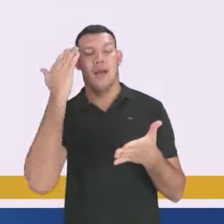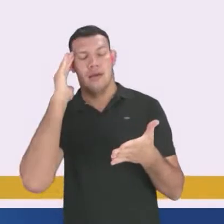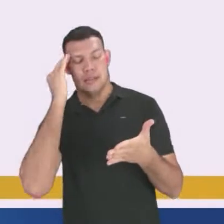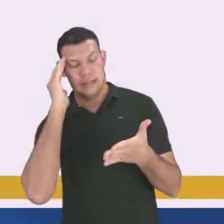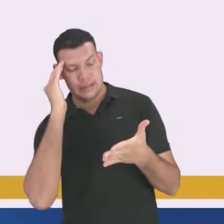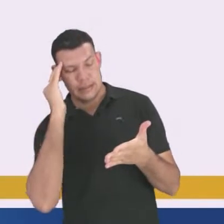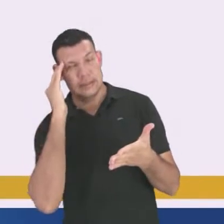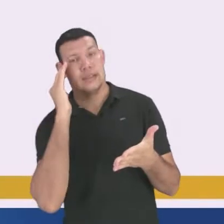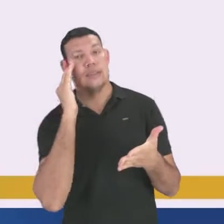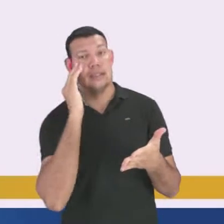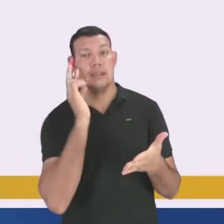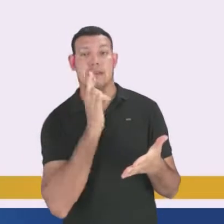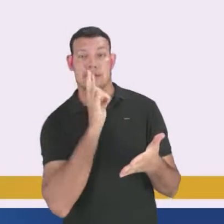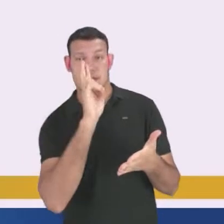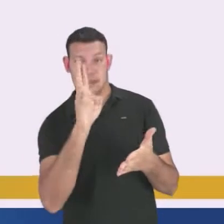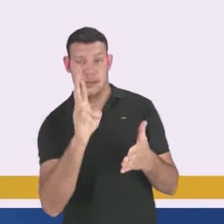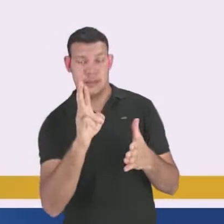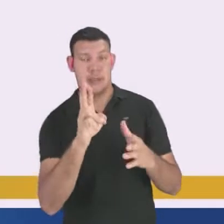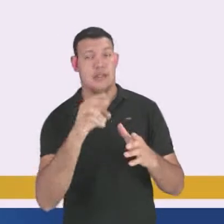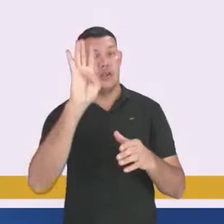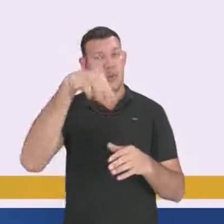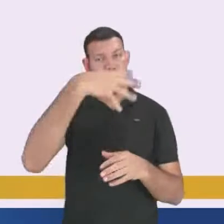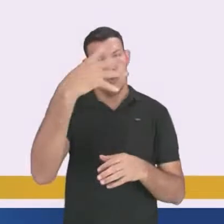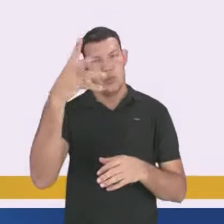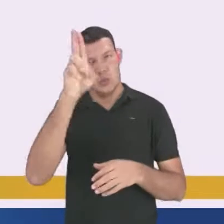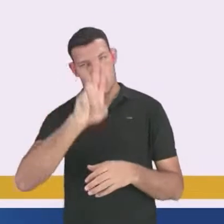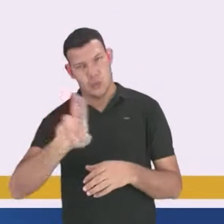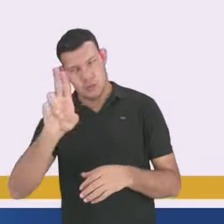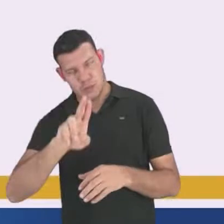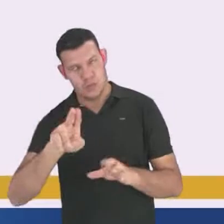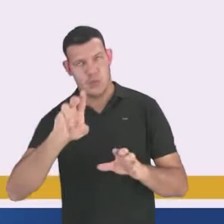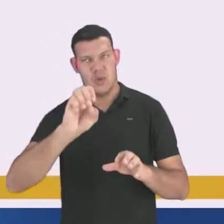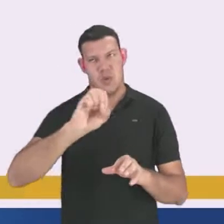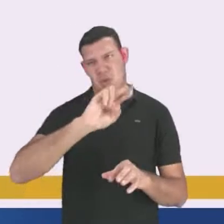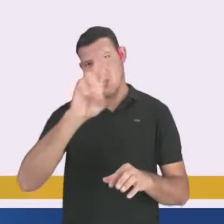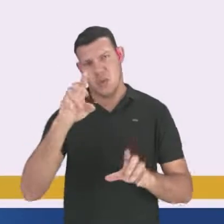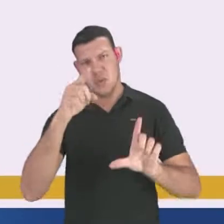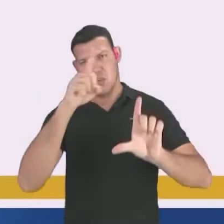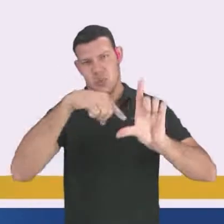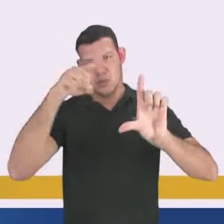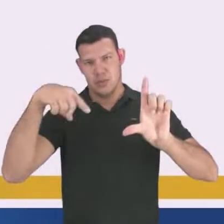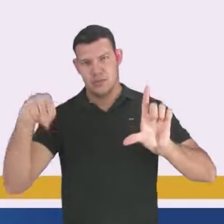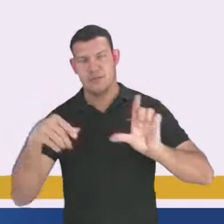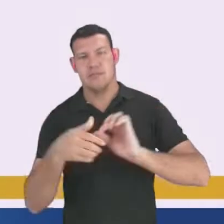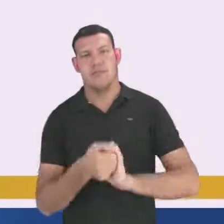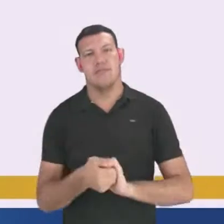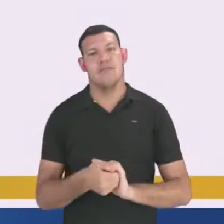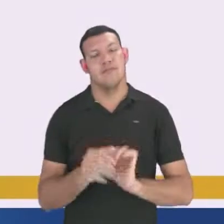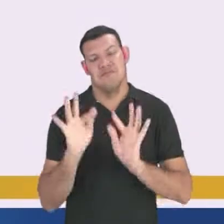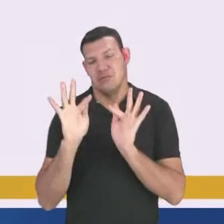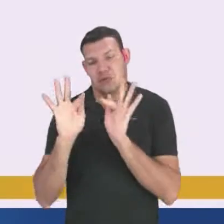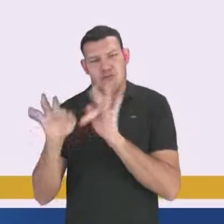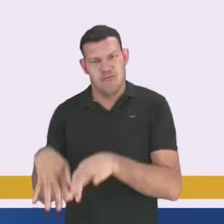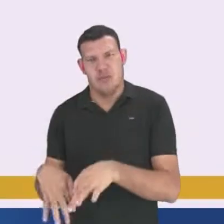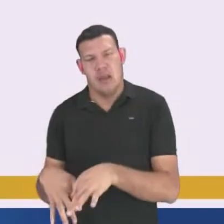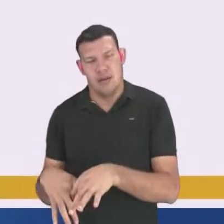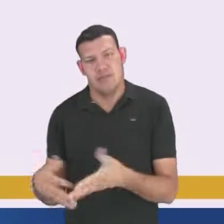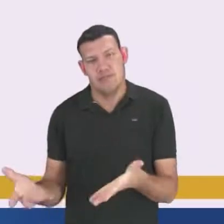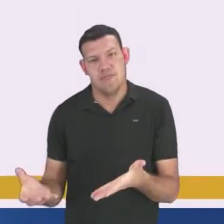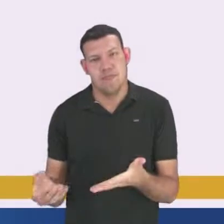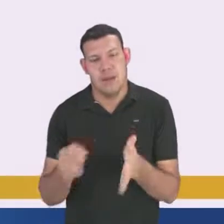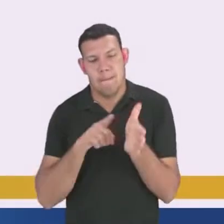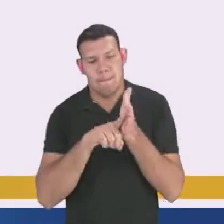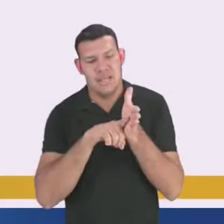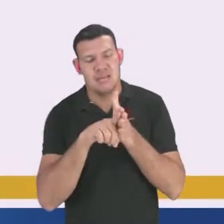desses resultados, através de gráficos ou tabelas e, por fim, a conclusão aí que se queira tirar a partir dessa pesquisa